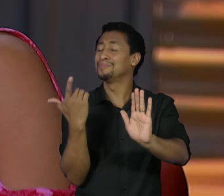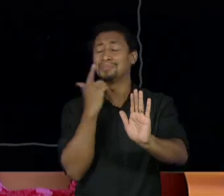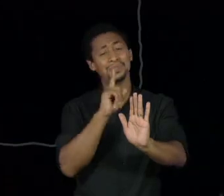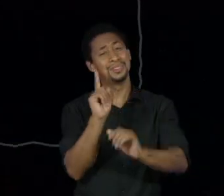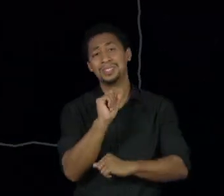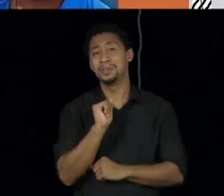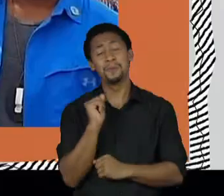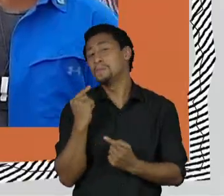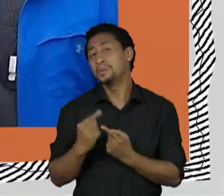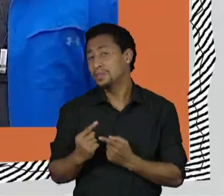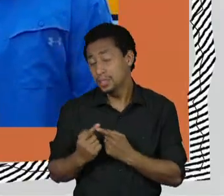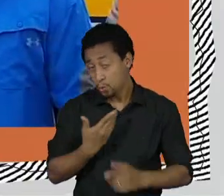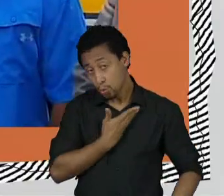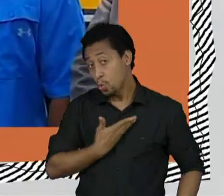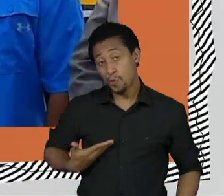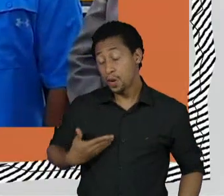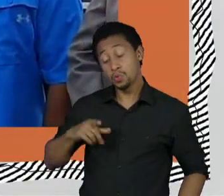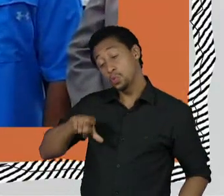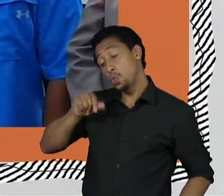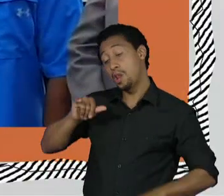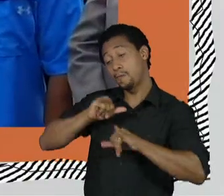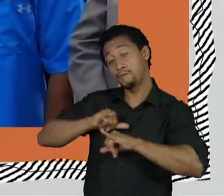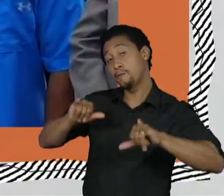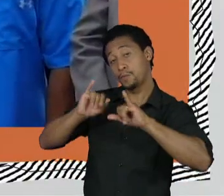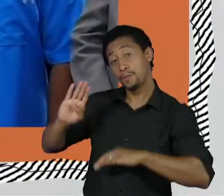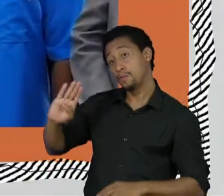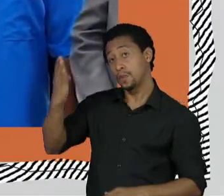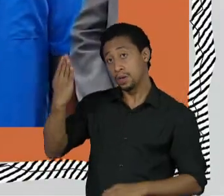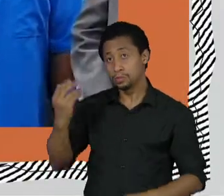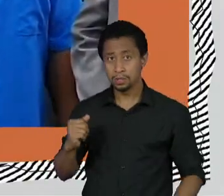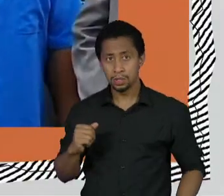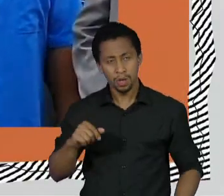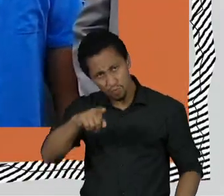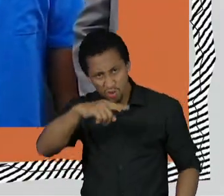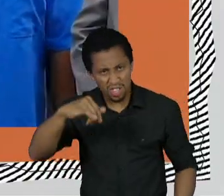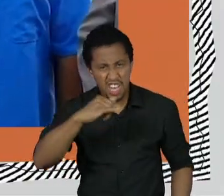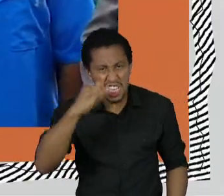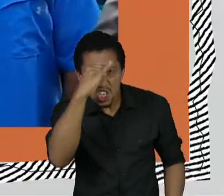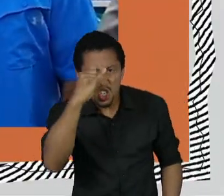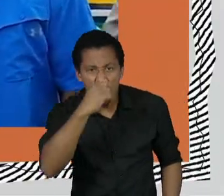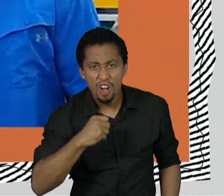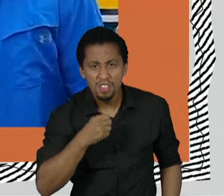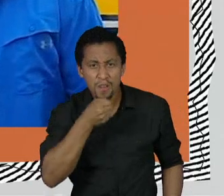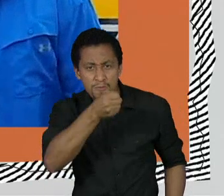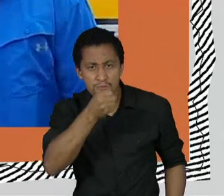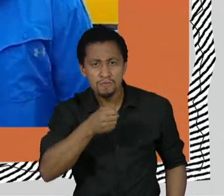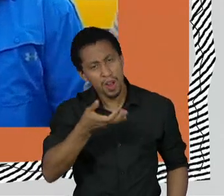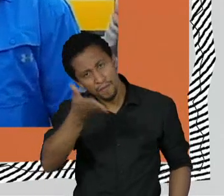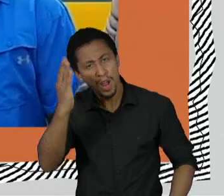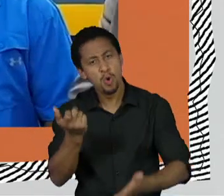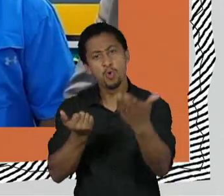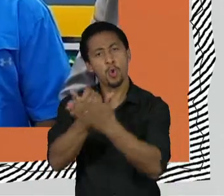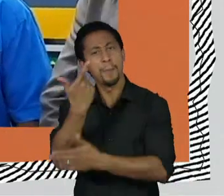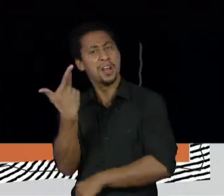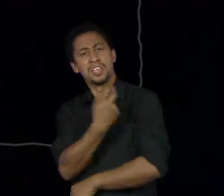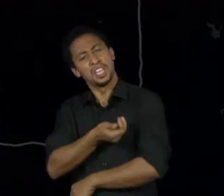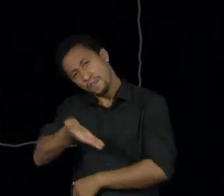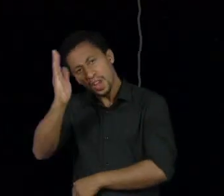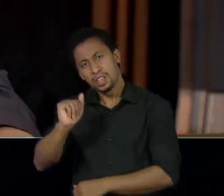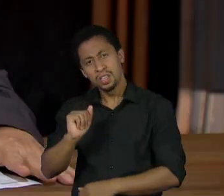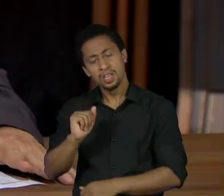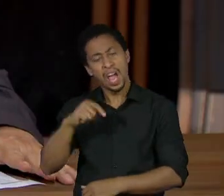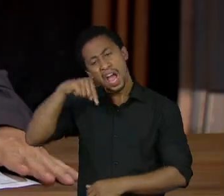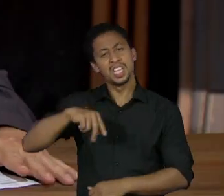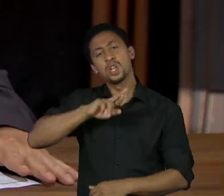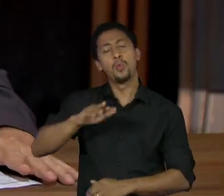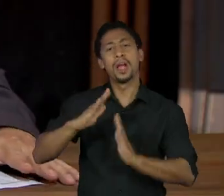negacionismo. Tem idiota que a gente vê nas mídias sociais, na empresa, né? Vai comprar vacina, só for aqui na casa da tua mãe.